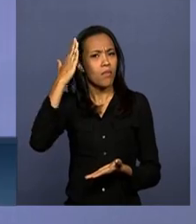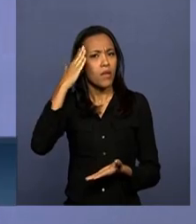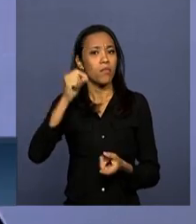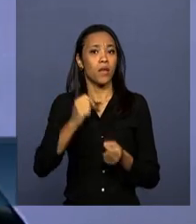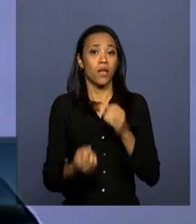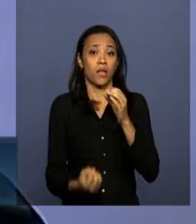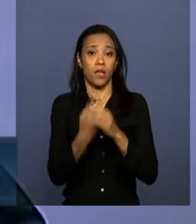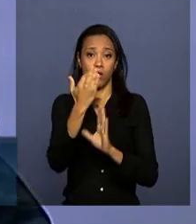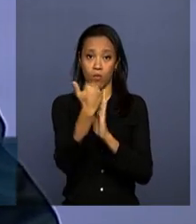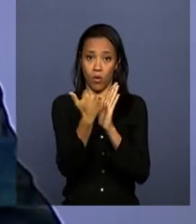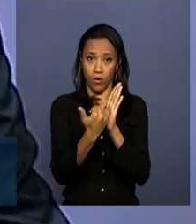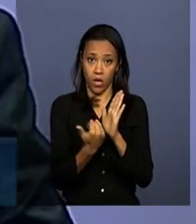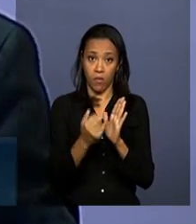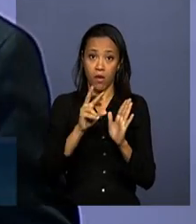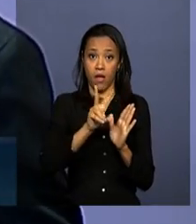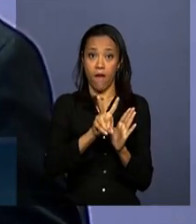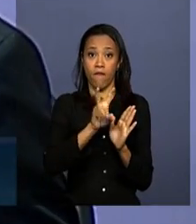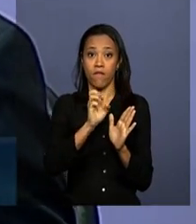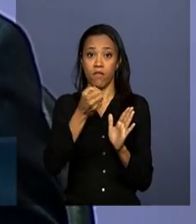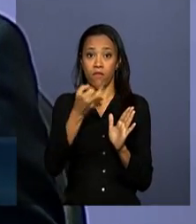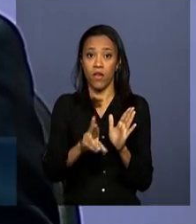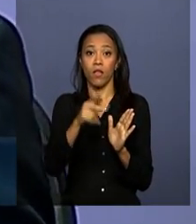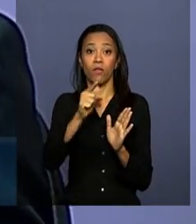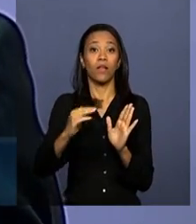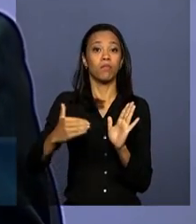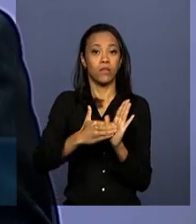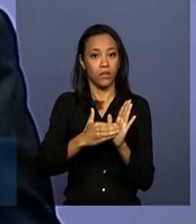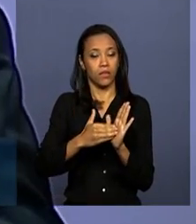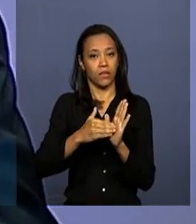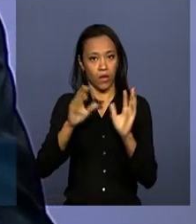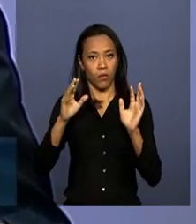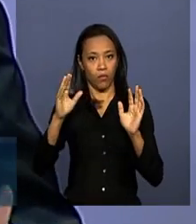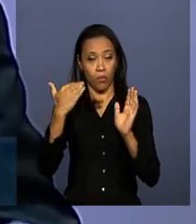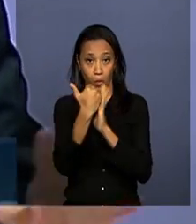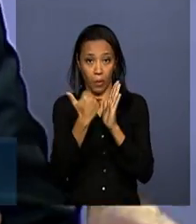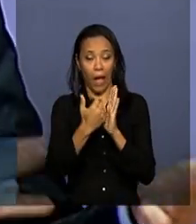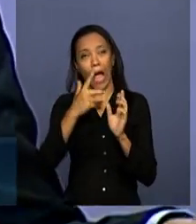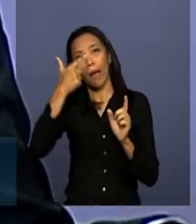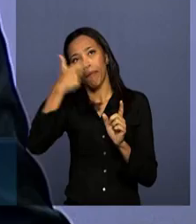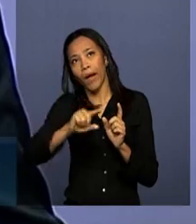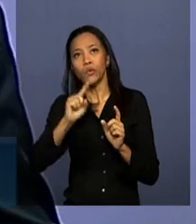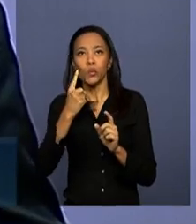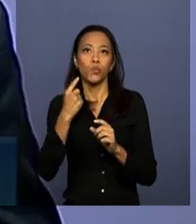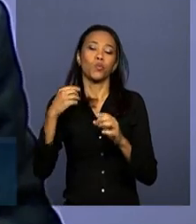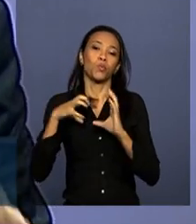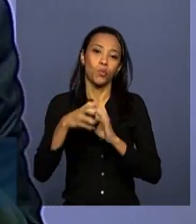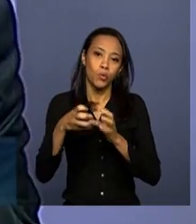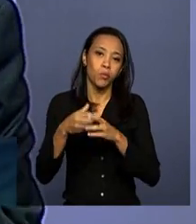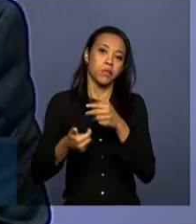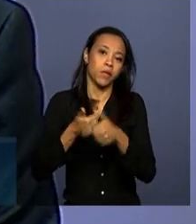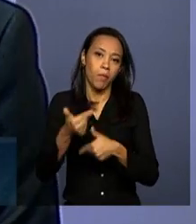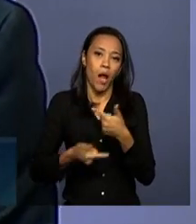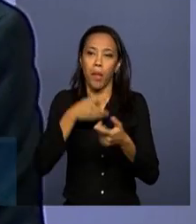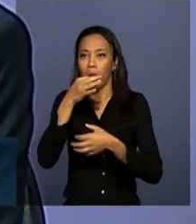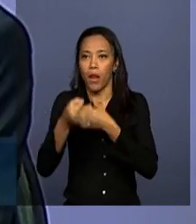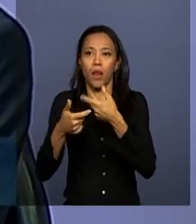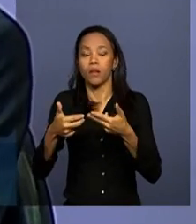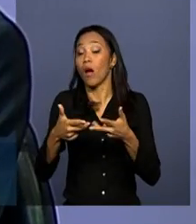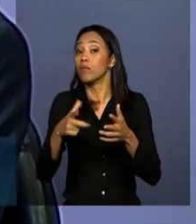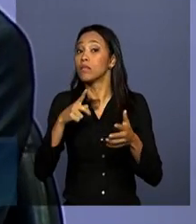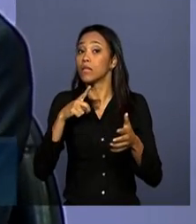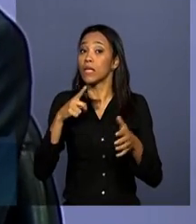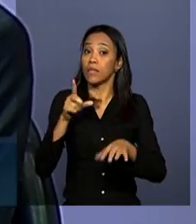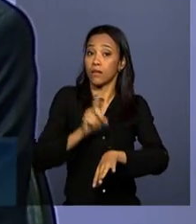Limites, que a gente tem condição, sim, de avançar. Não é um grupo de trabalho, é mais um grupo de trabalho. Não, ele tem prazo, ele